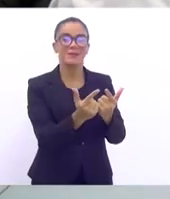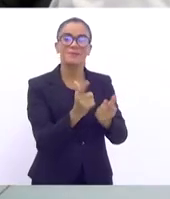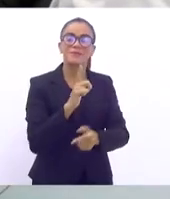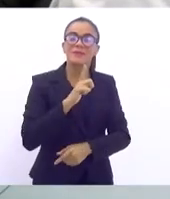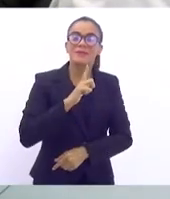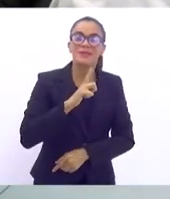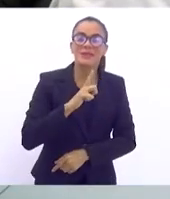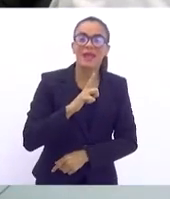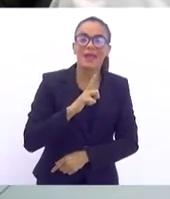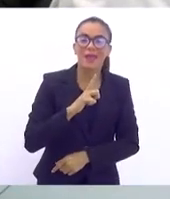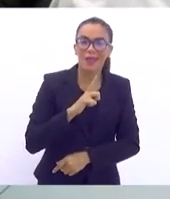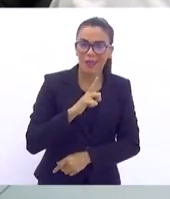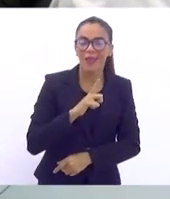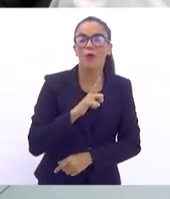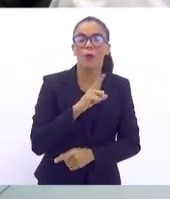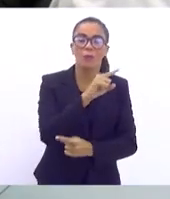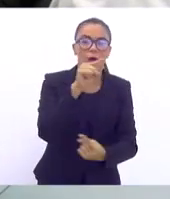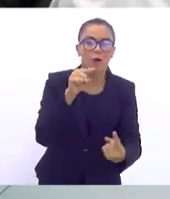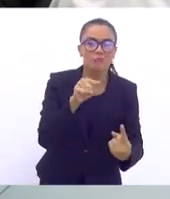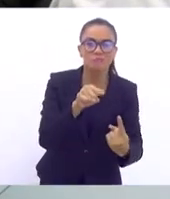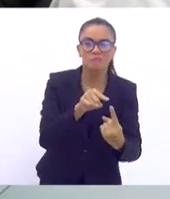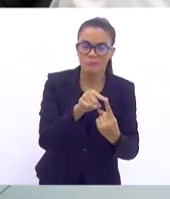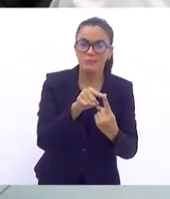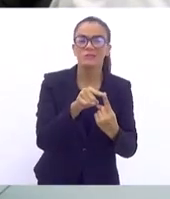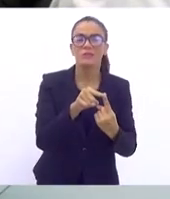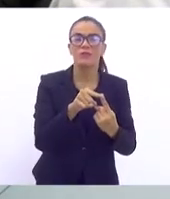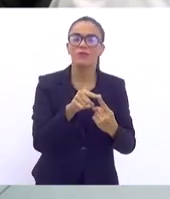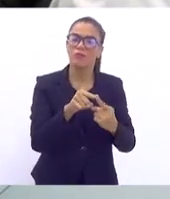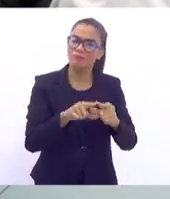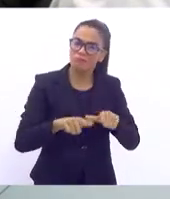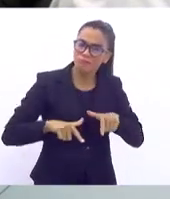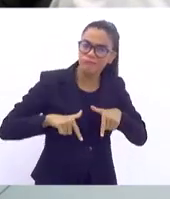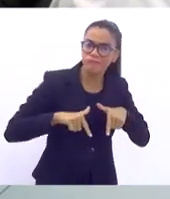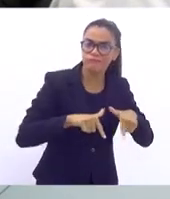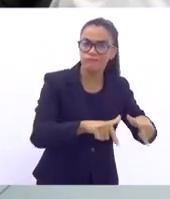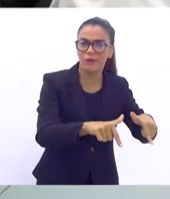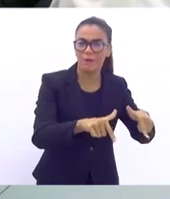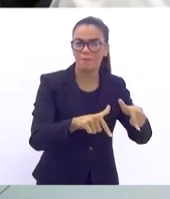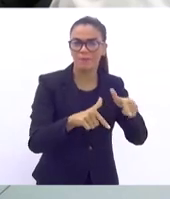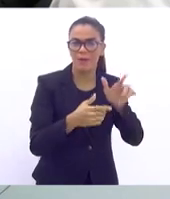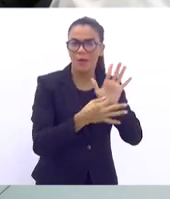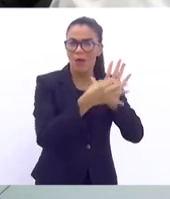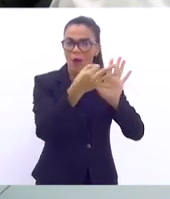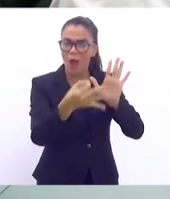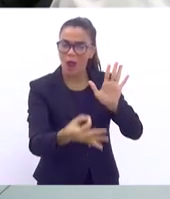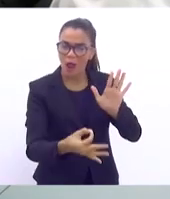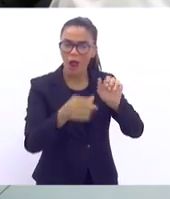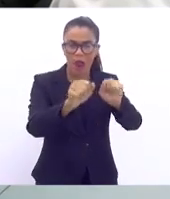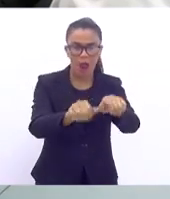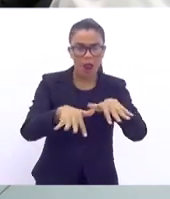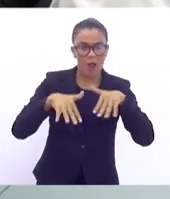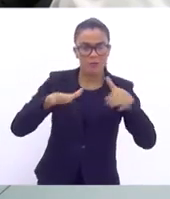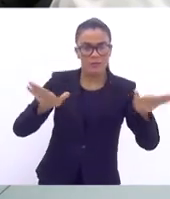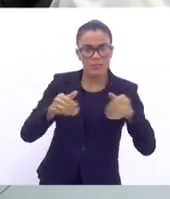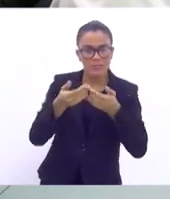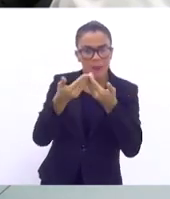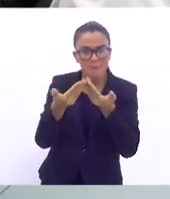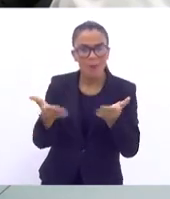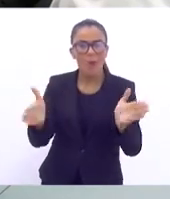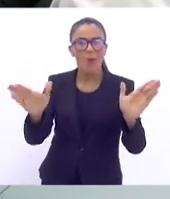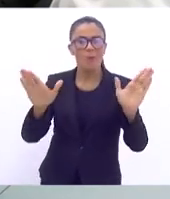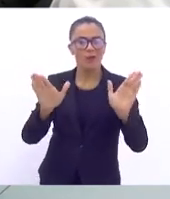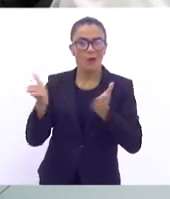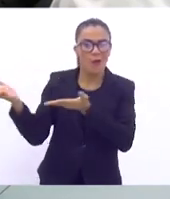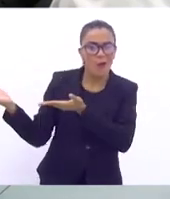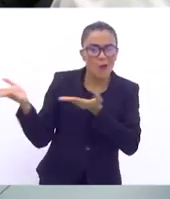como prerrogativa da parecer fazer é audiência pública convidar convocar